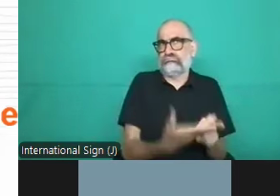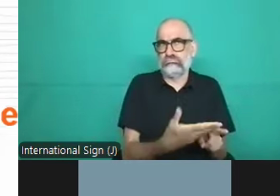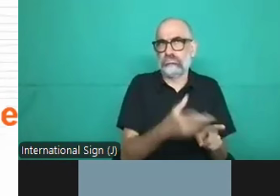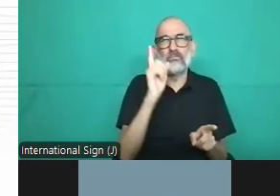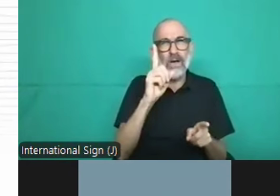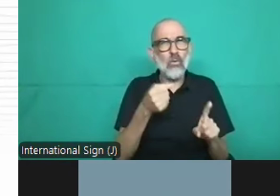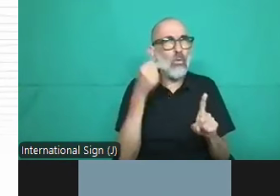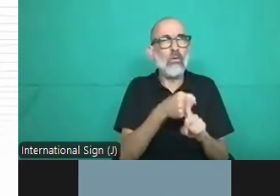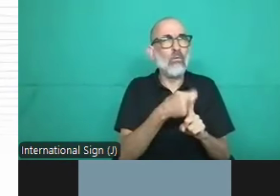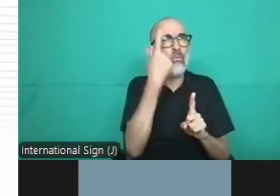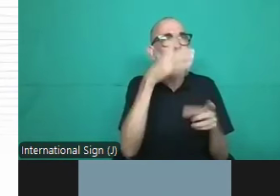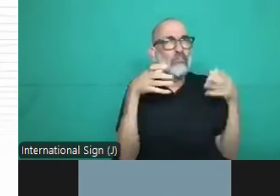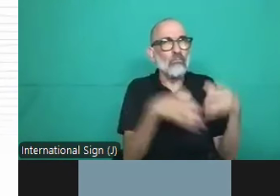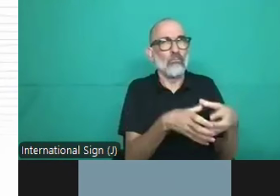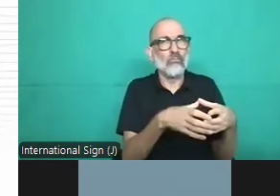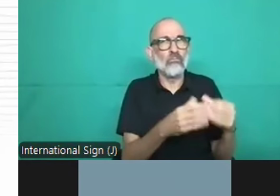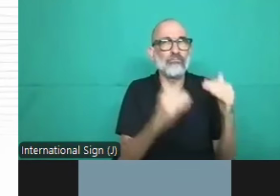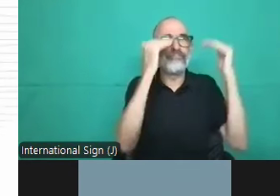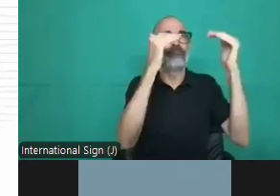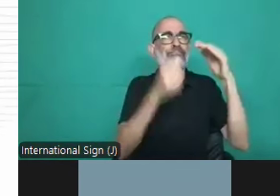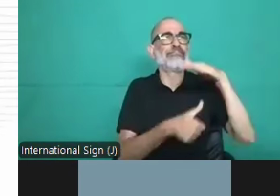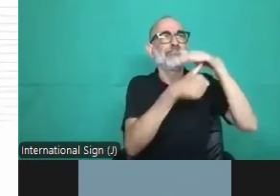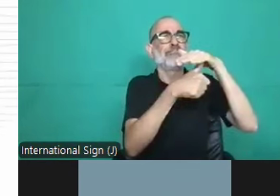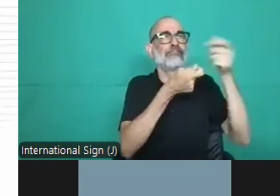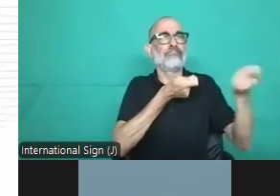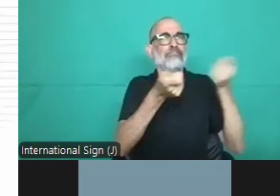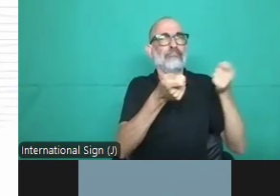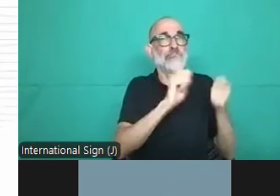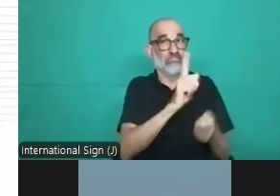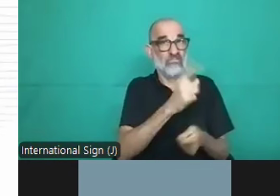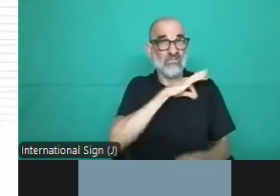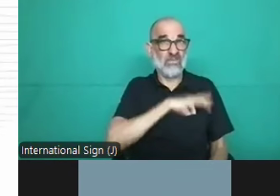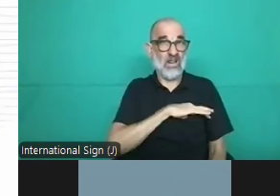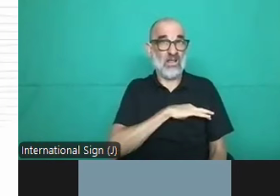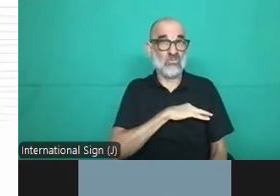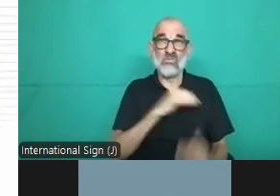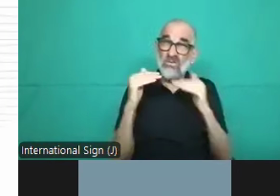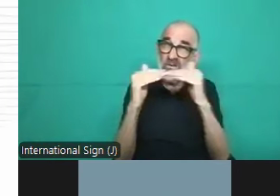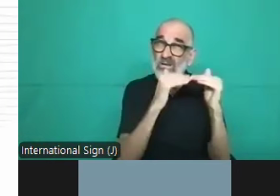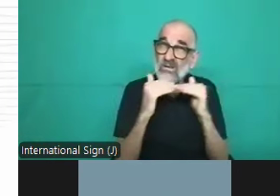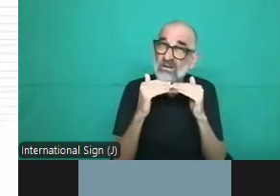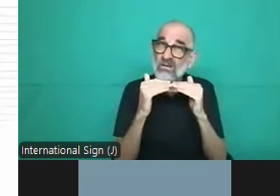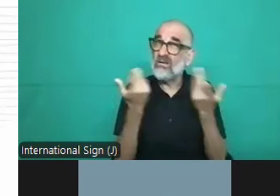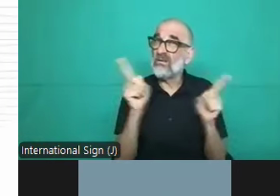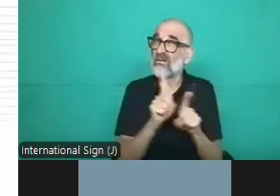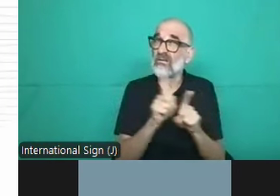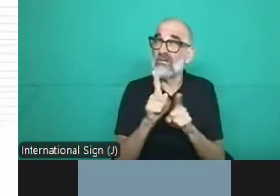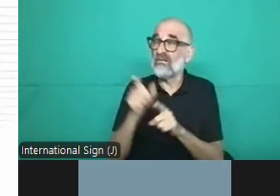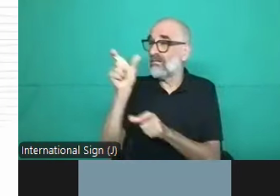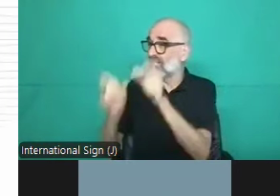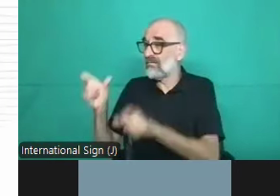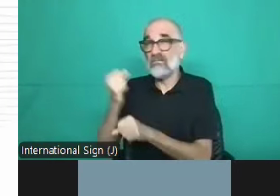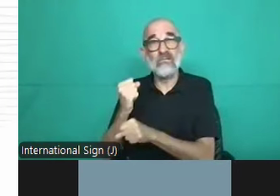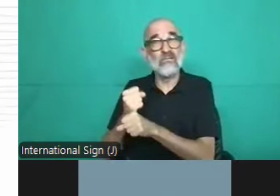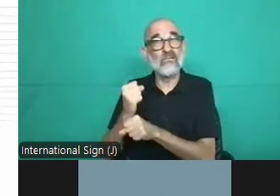de salud de ese equitativos em perfil. relação En cuanto a las condiciones de trabajo, às bueno, ya mulheres. Agora, antes condições de de la trabalho. pandemia